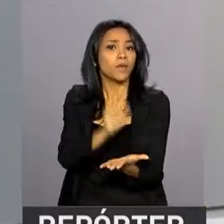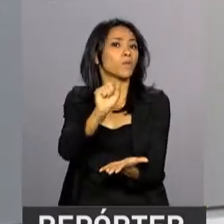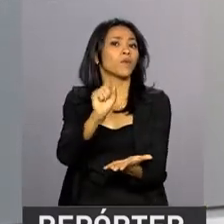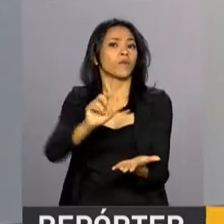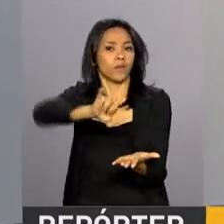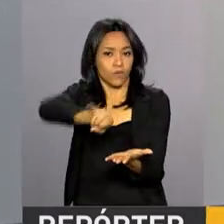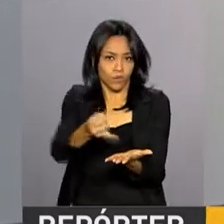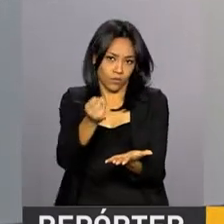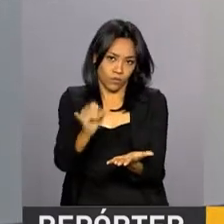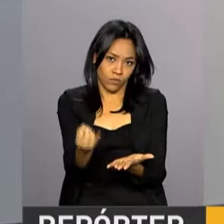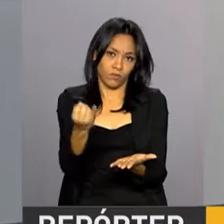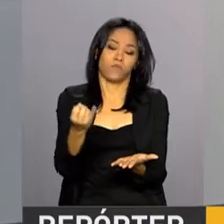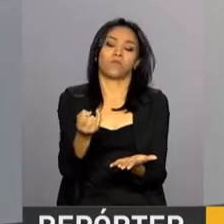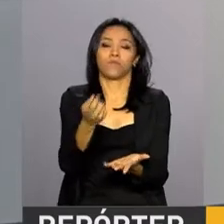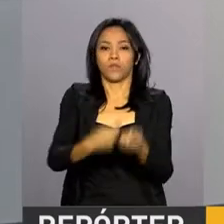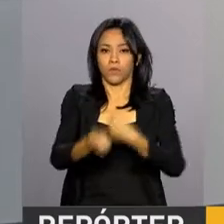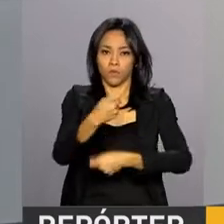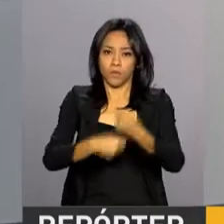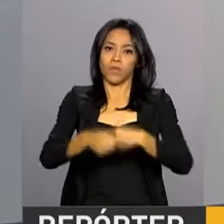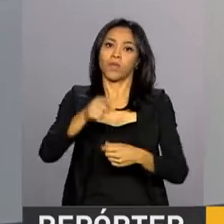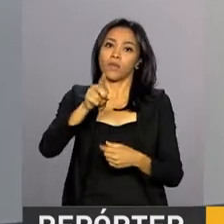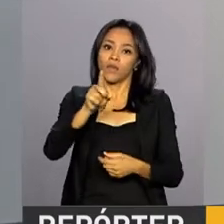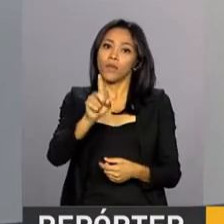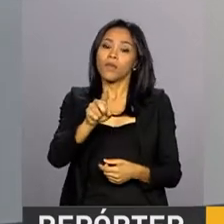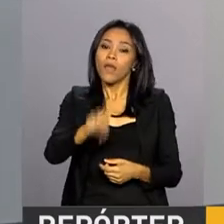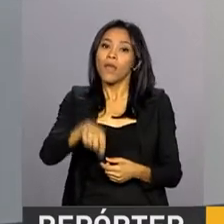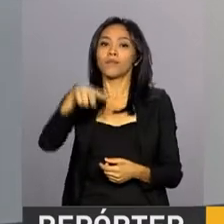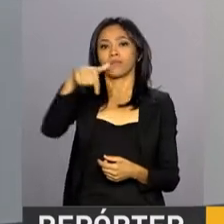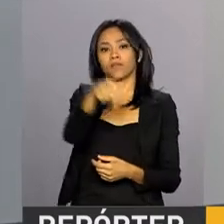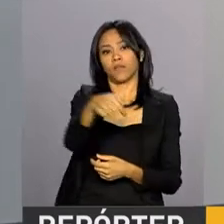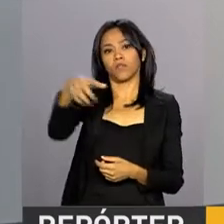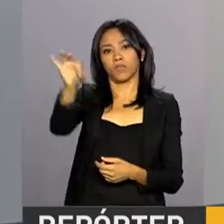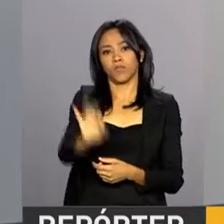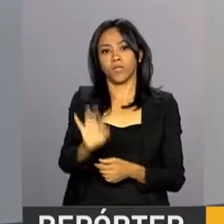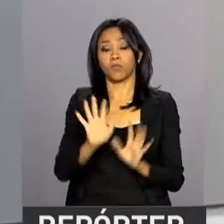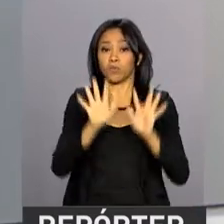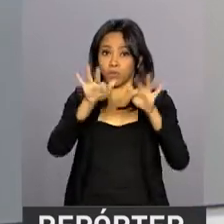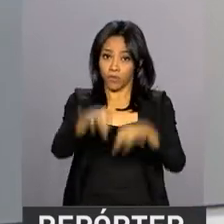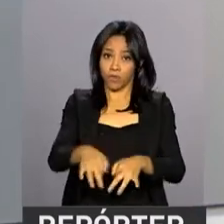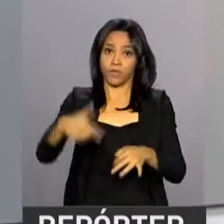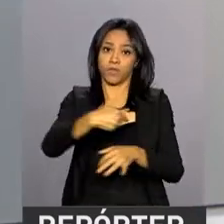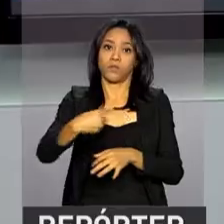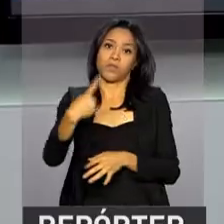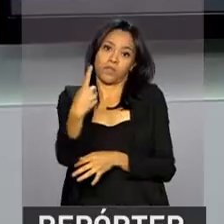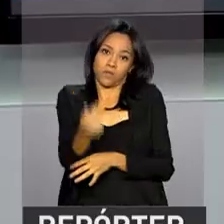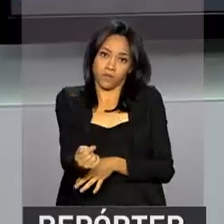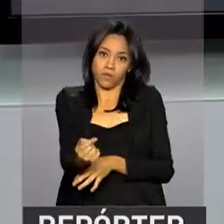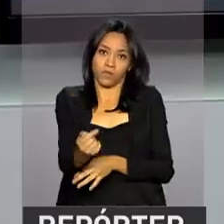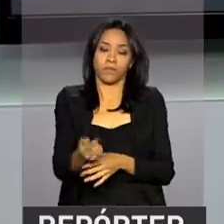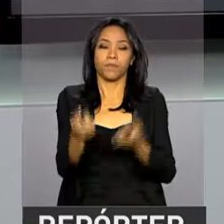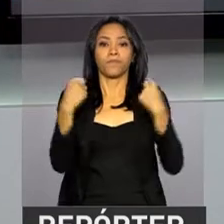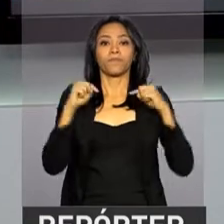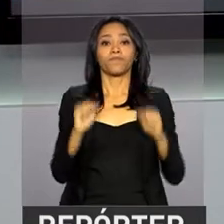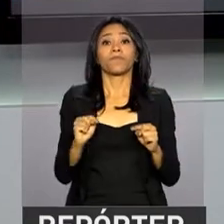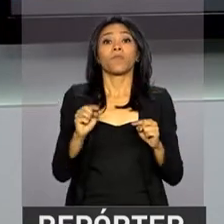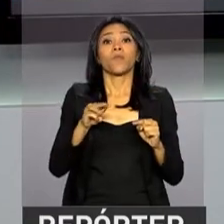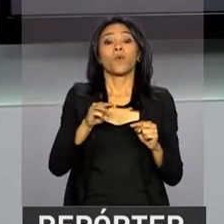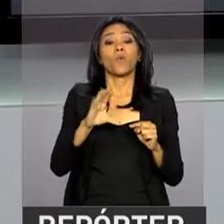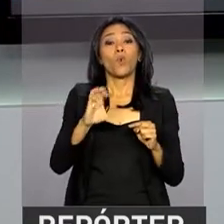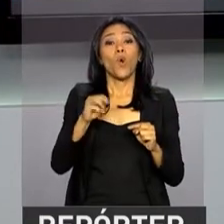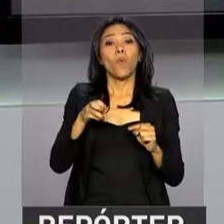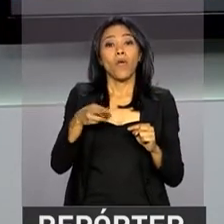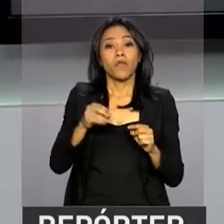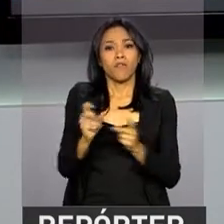de juros da economia a selic em sete por cento ao final de 2017 o comércio está em